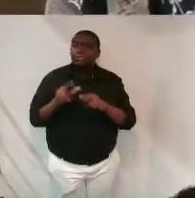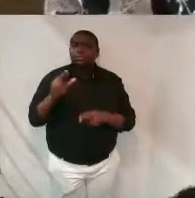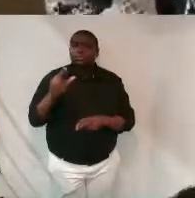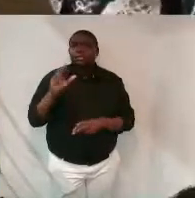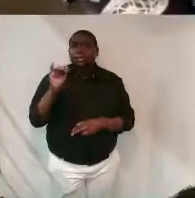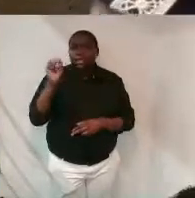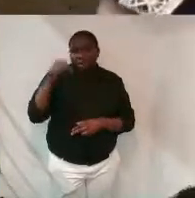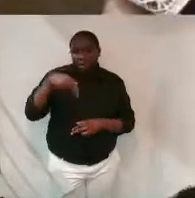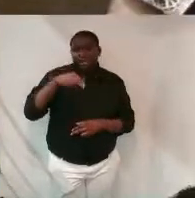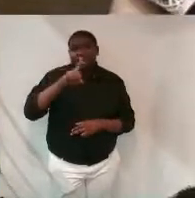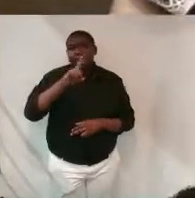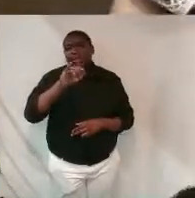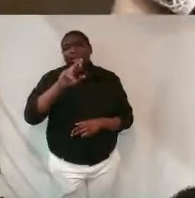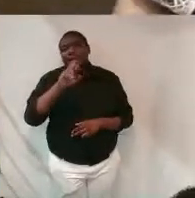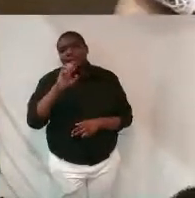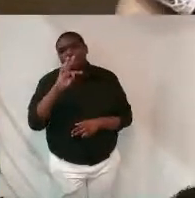indireta.